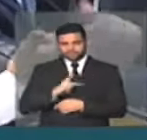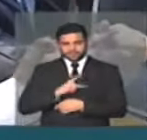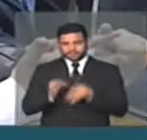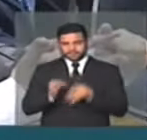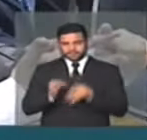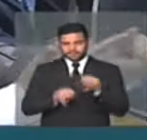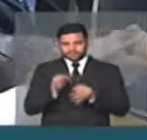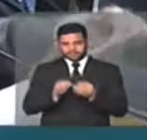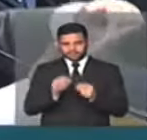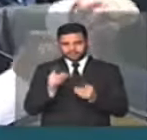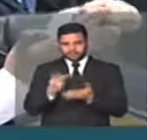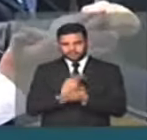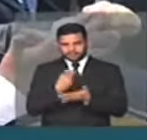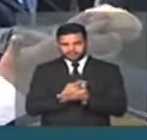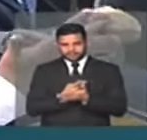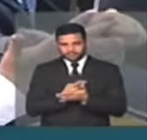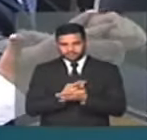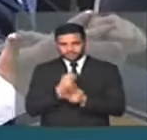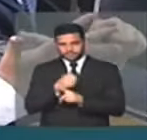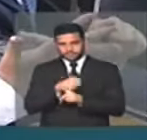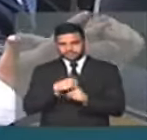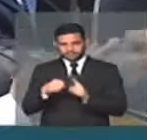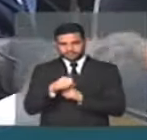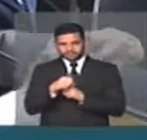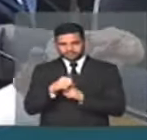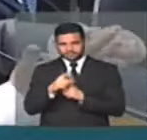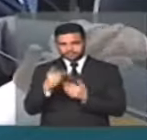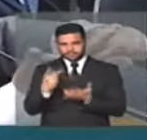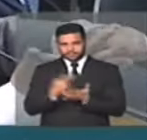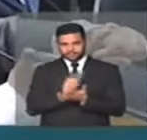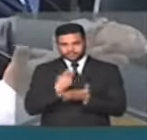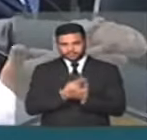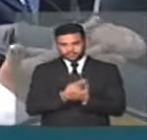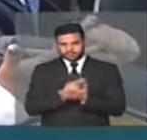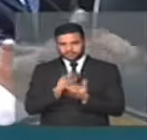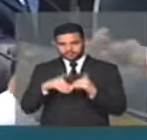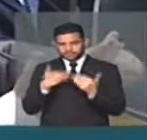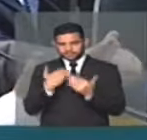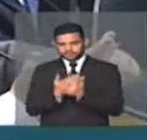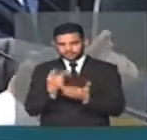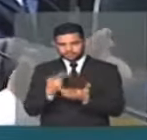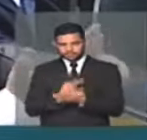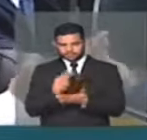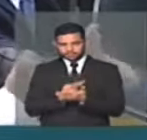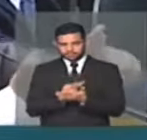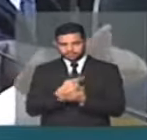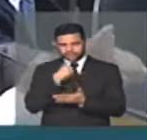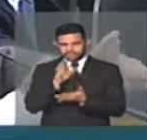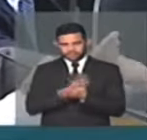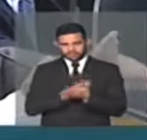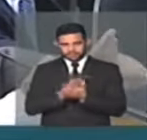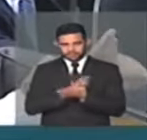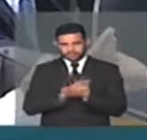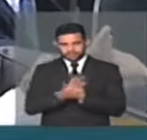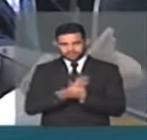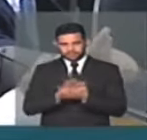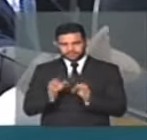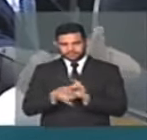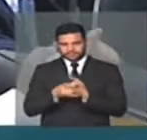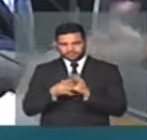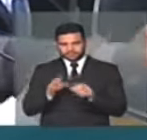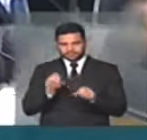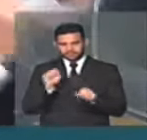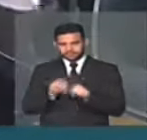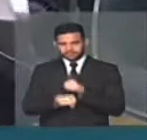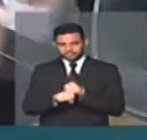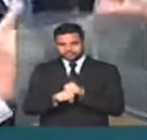se a justiça falha, se a sociedade falha, se a escola falha, ninguém pode ter a licença